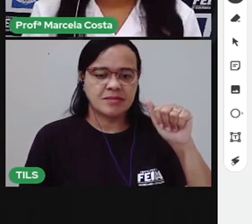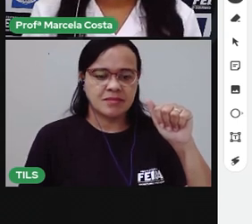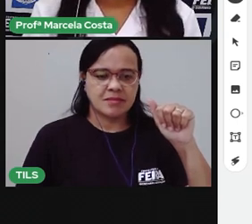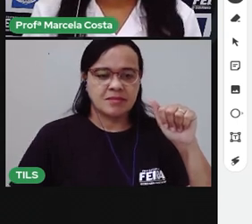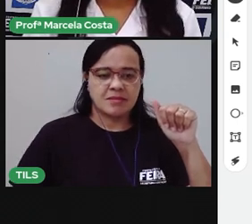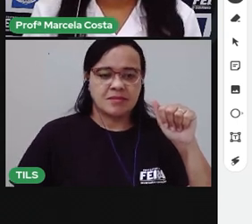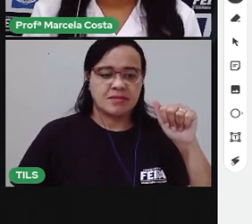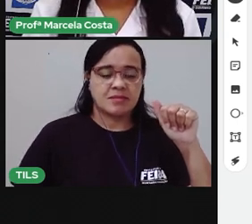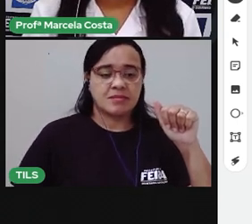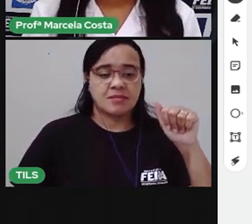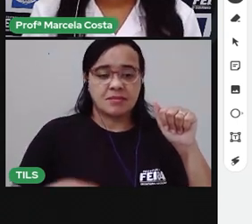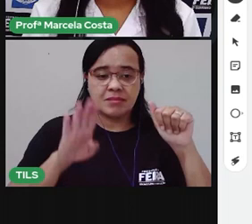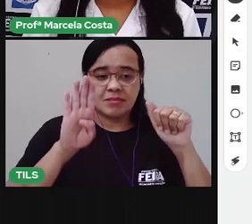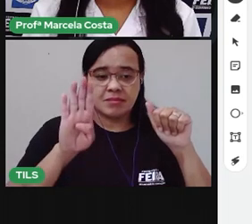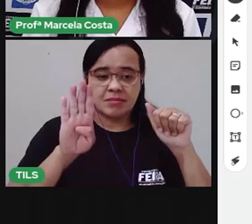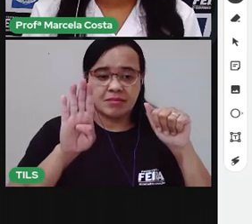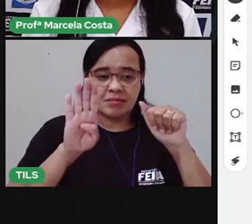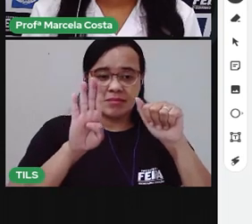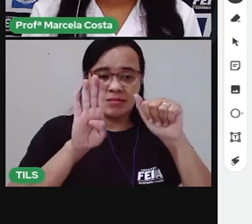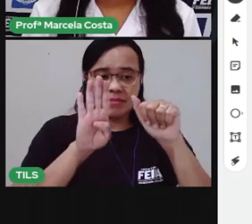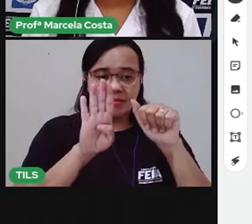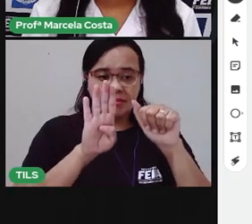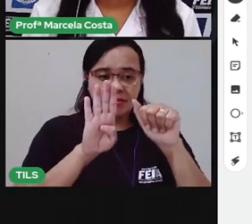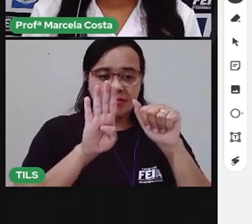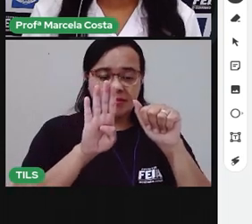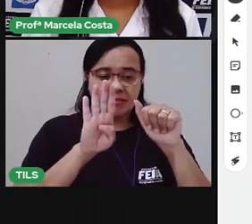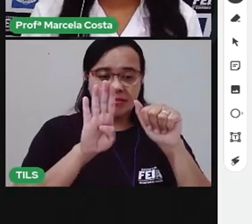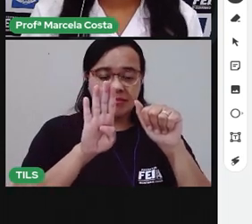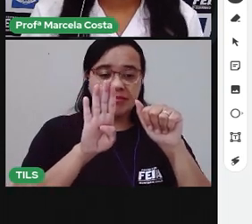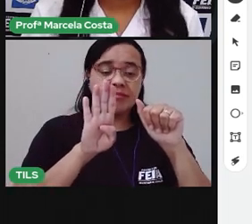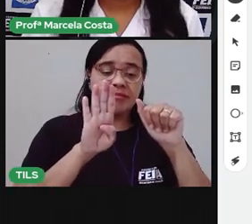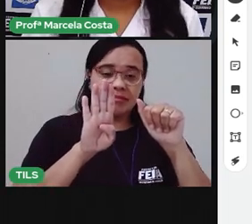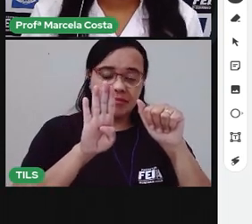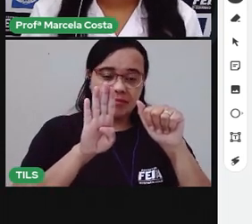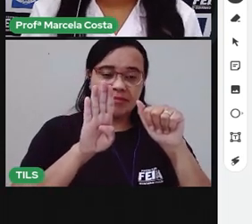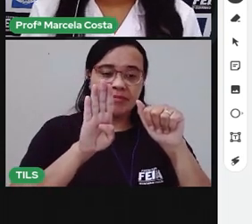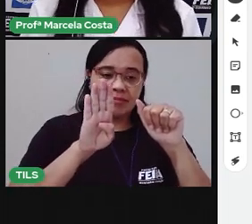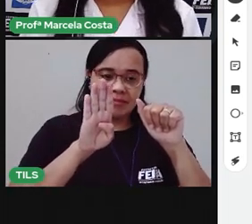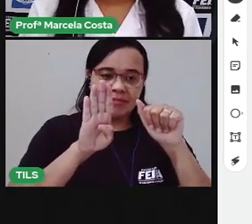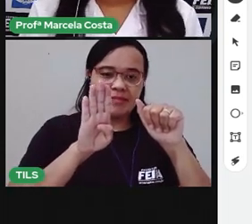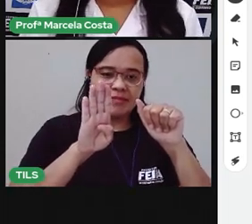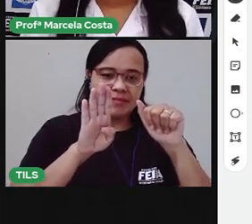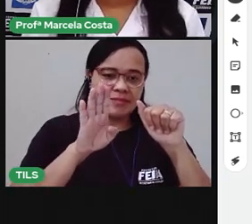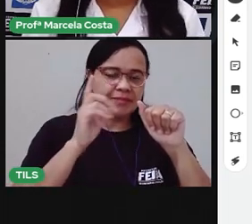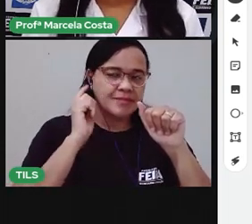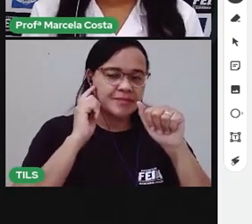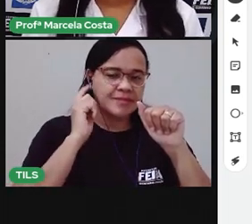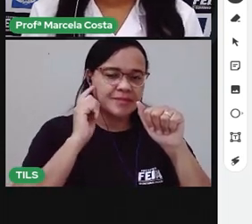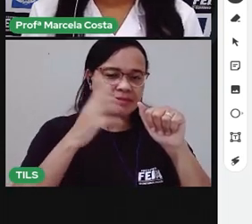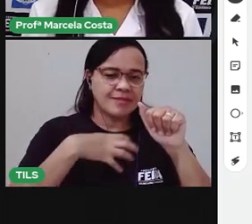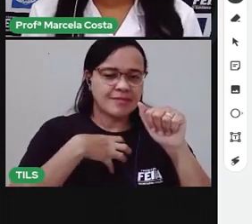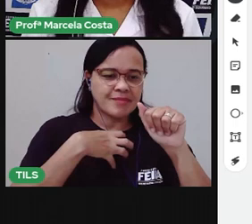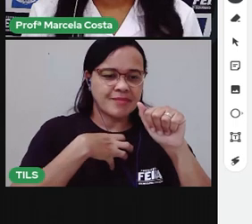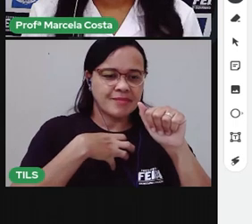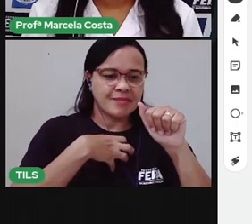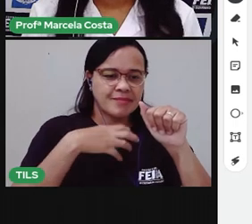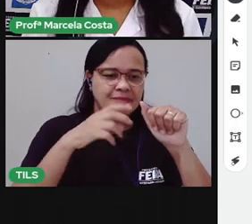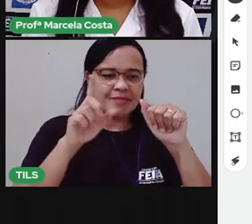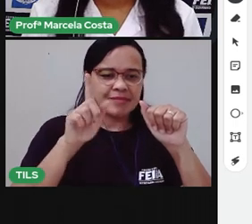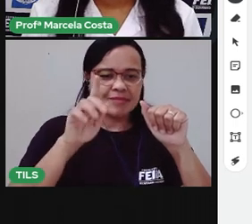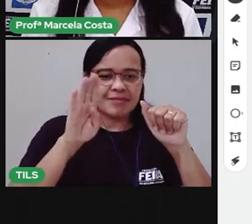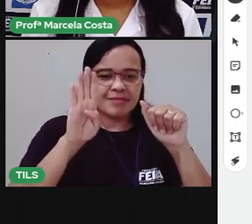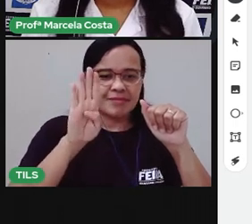olha o b com a Bá já produziu som e agora letra